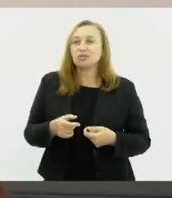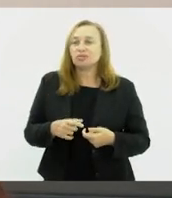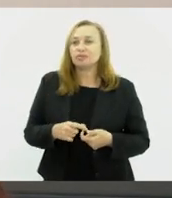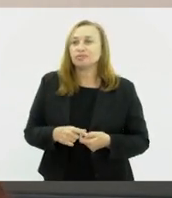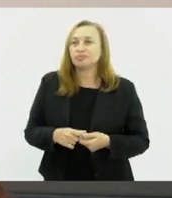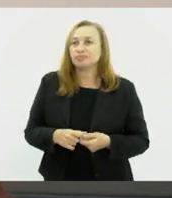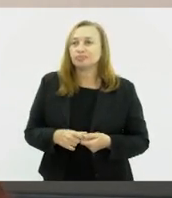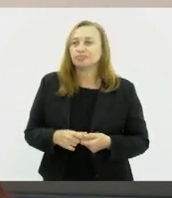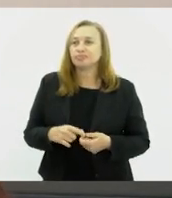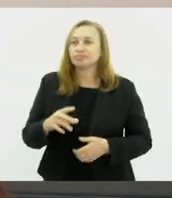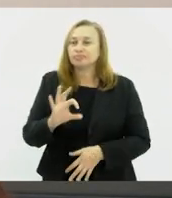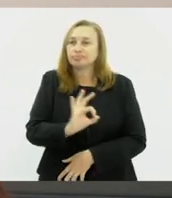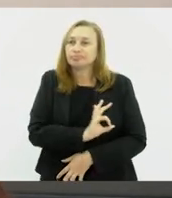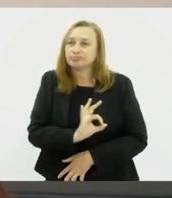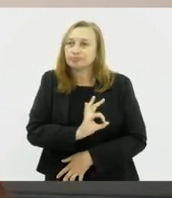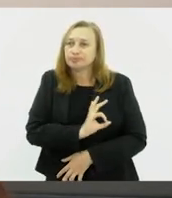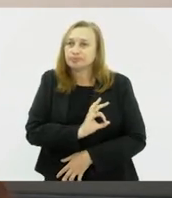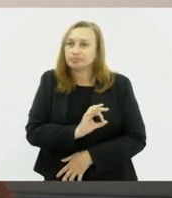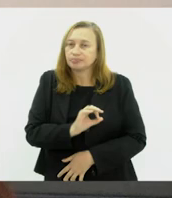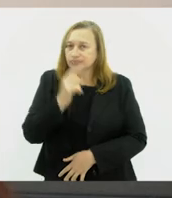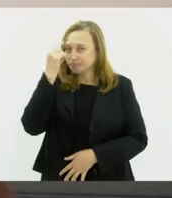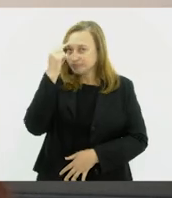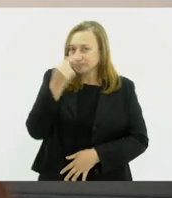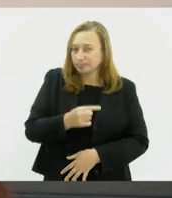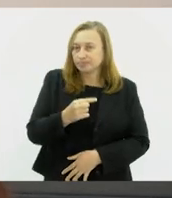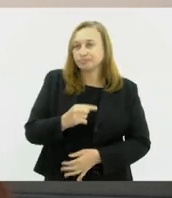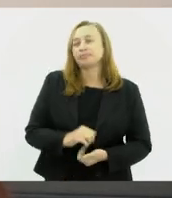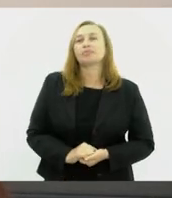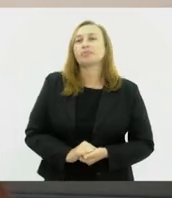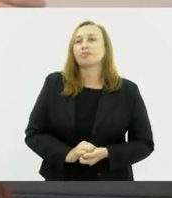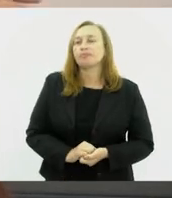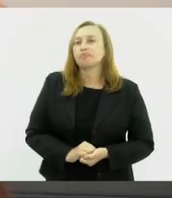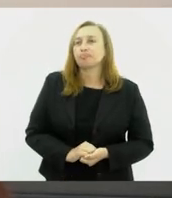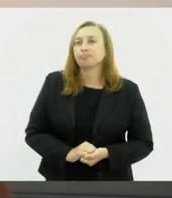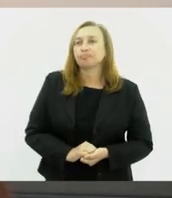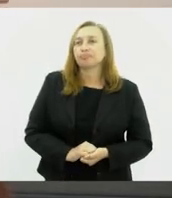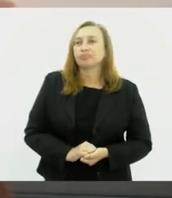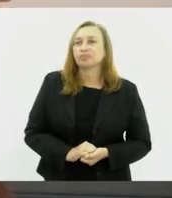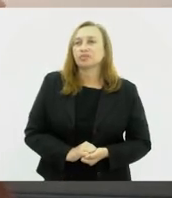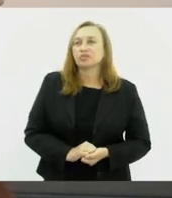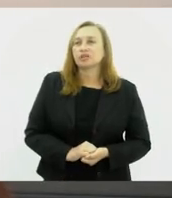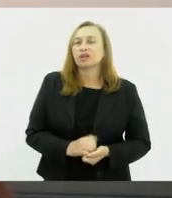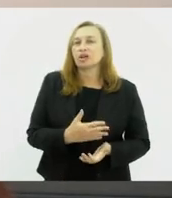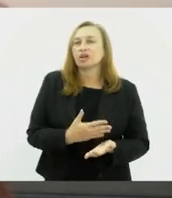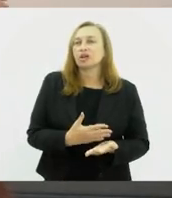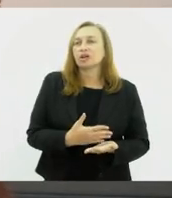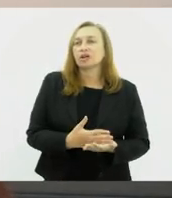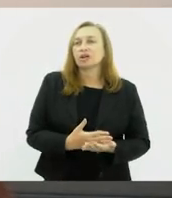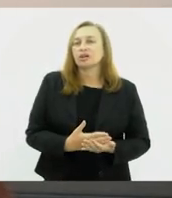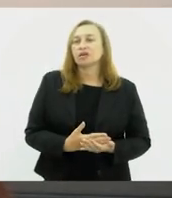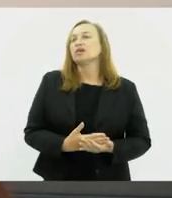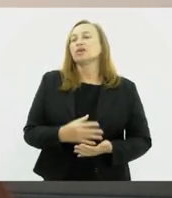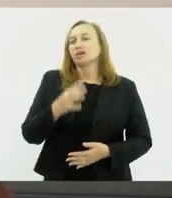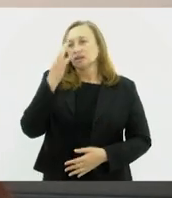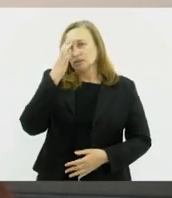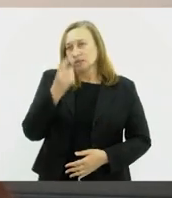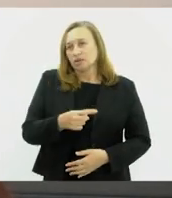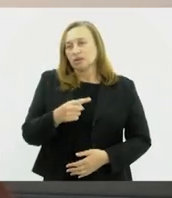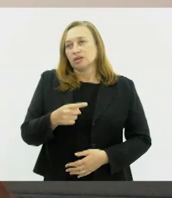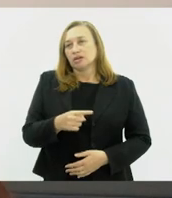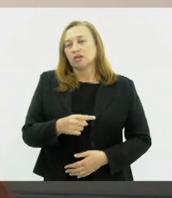Janeiro da polícia ser mandada porque a polícia polícia a polícia é a ponta da ponta também a polícia militar a ponta da